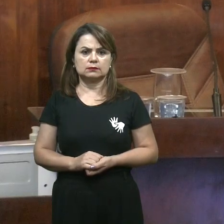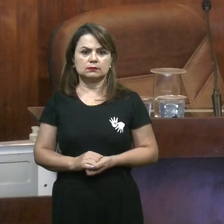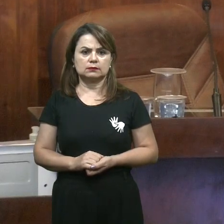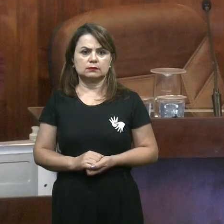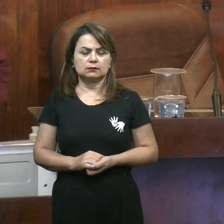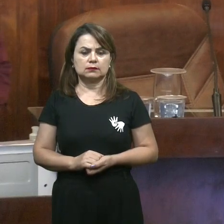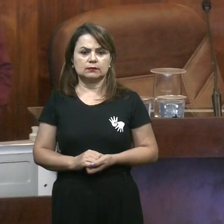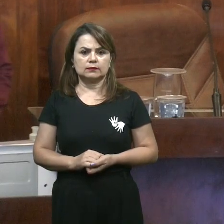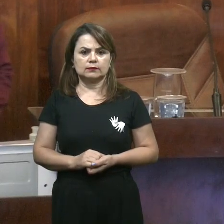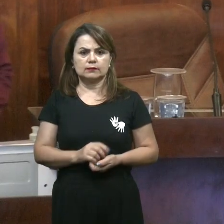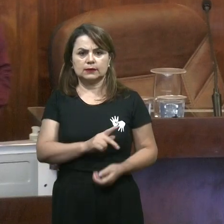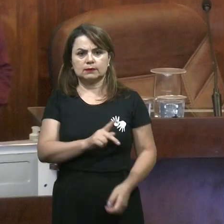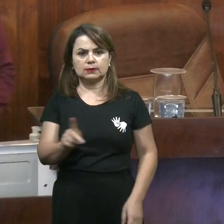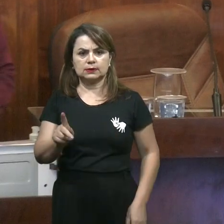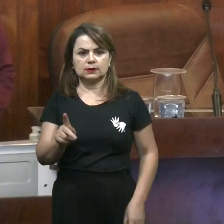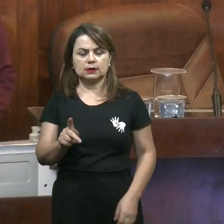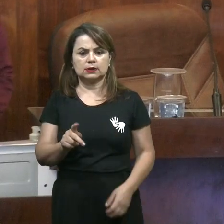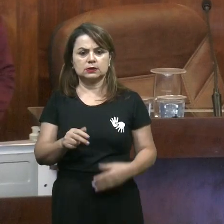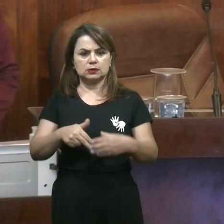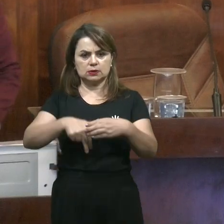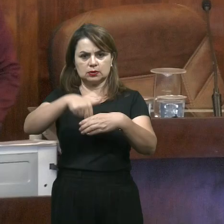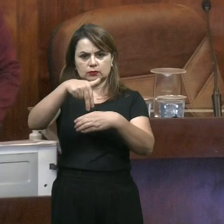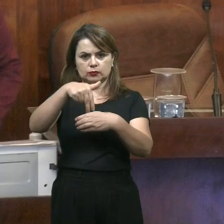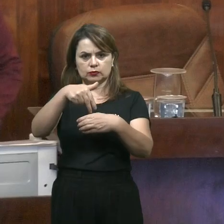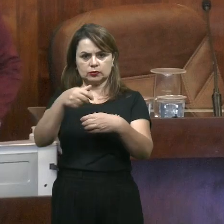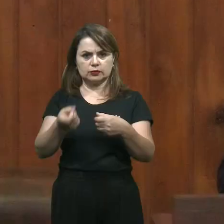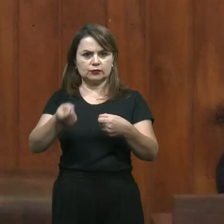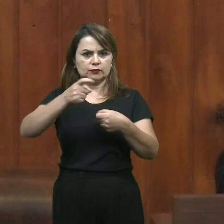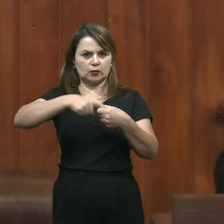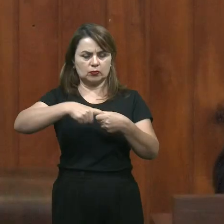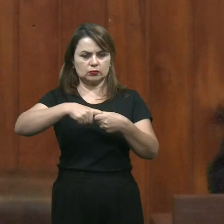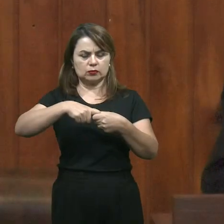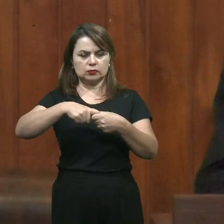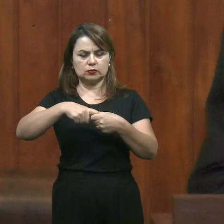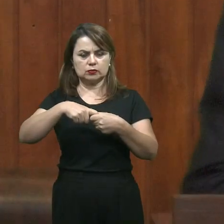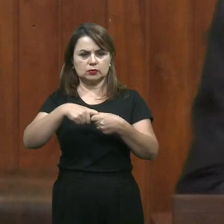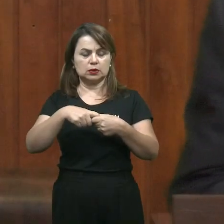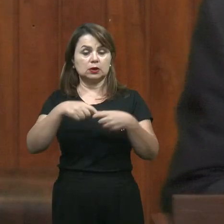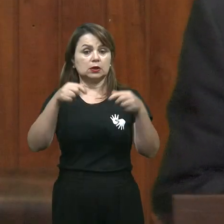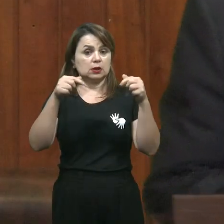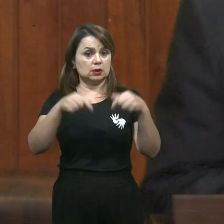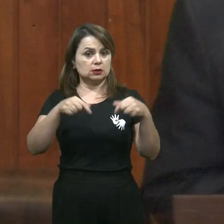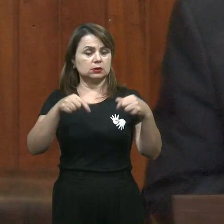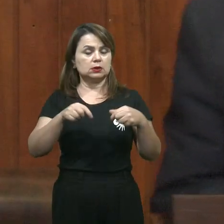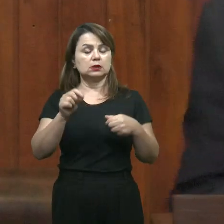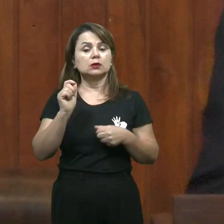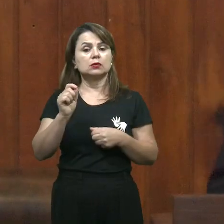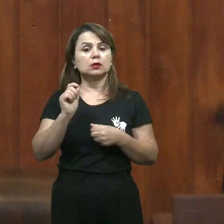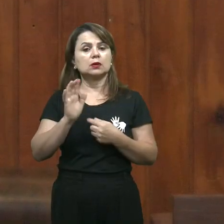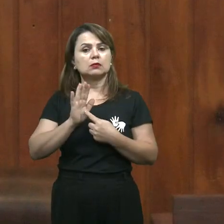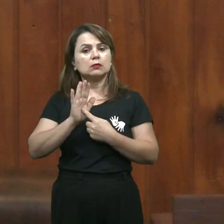Sr. Presidente, volto à tribuna mais uma vez aqui para poder defender aqui